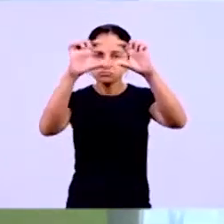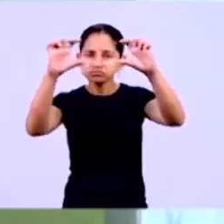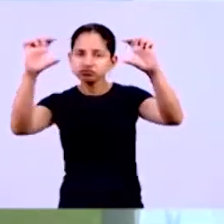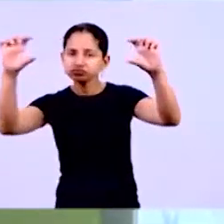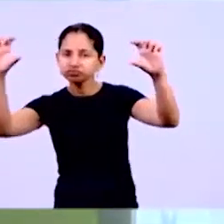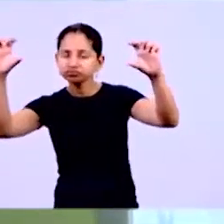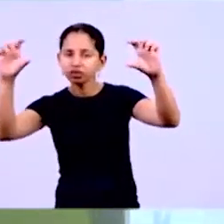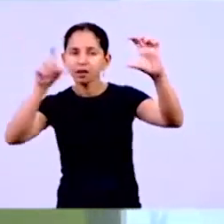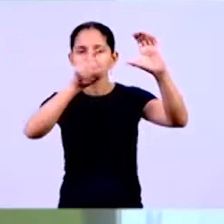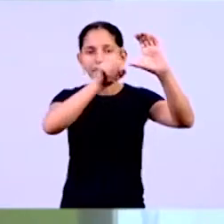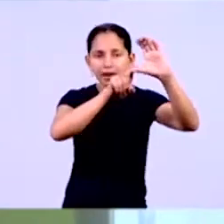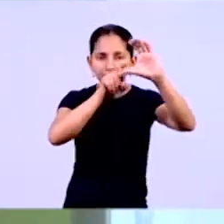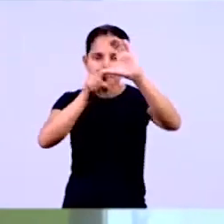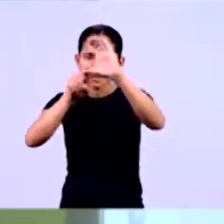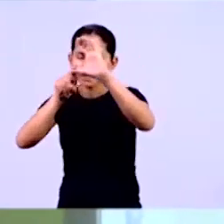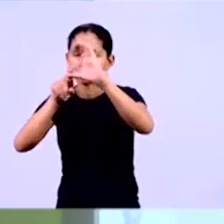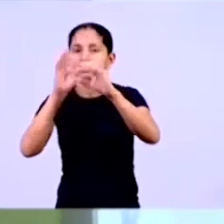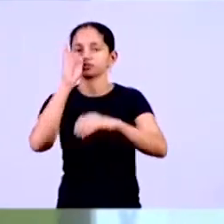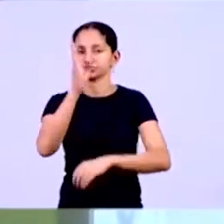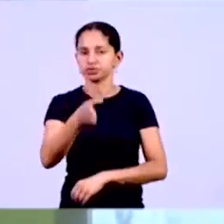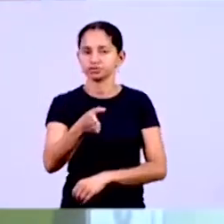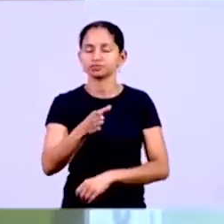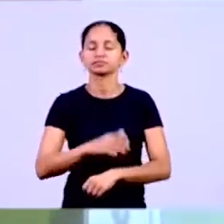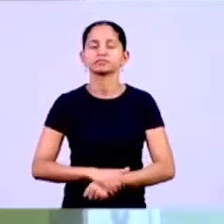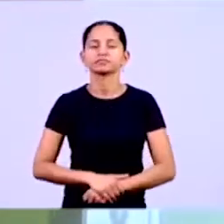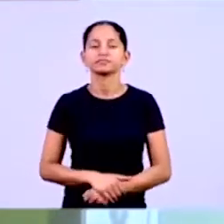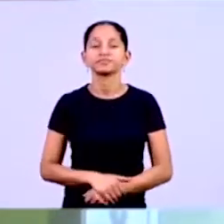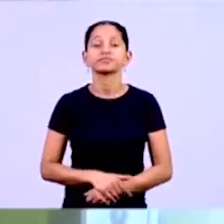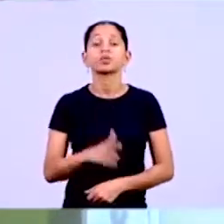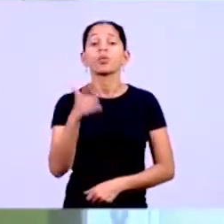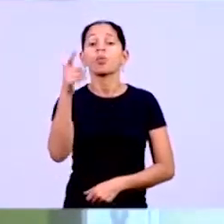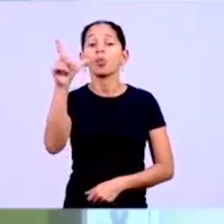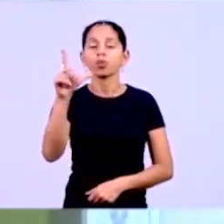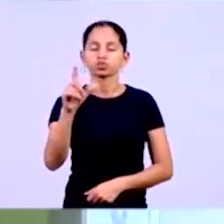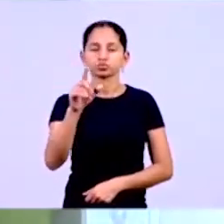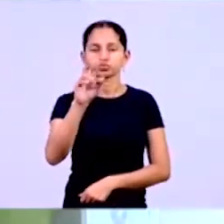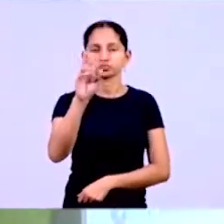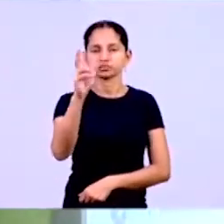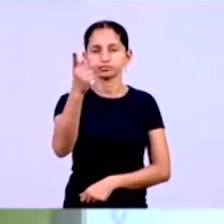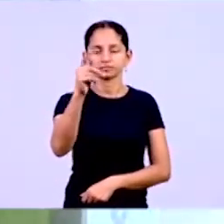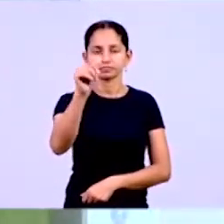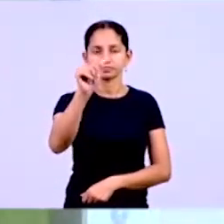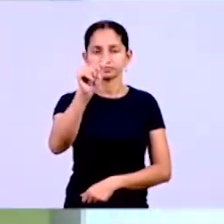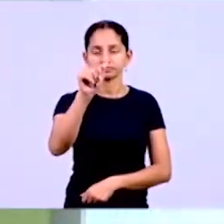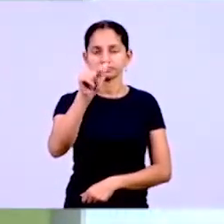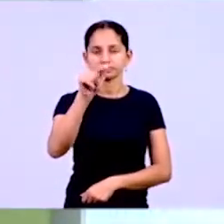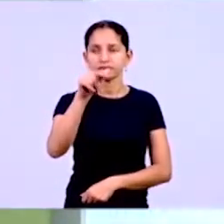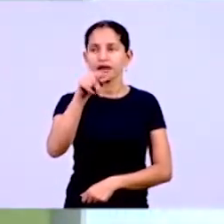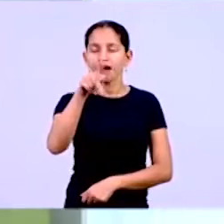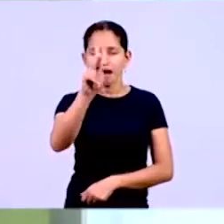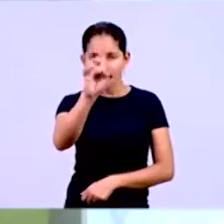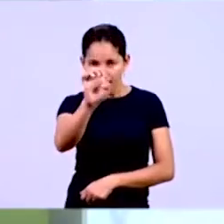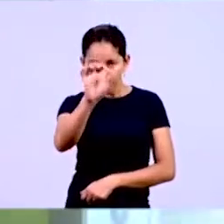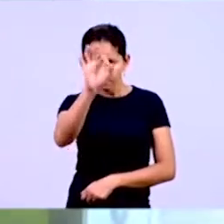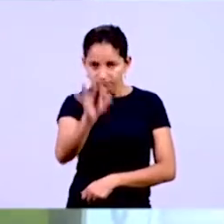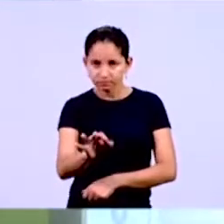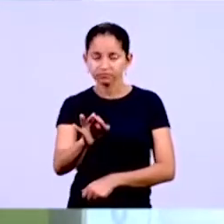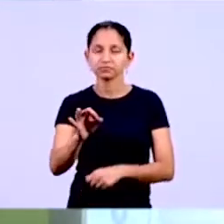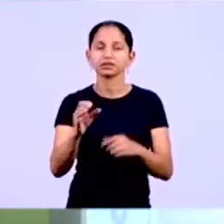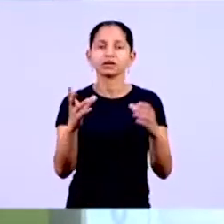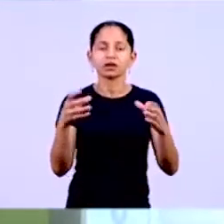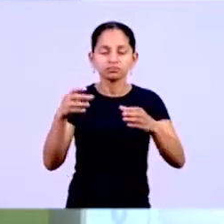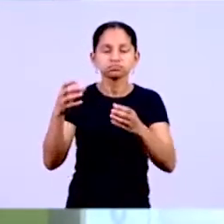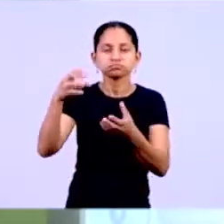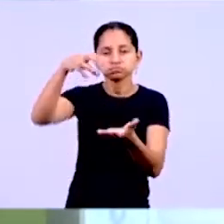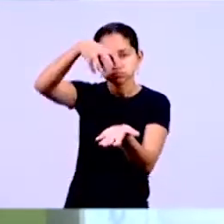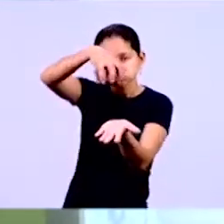tem como mostrar aqui agora. Servidores em rack, é que ele pega a torre e deita para eu conseguir colocar mais em um mesmo